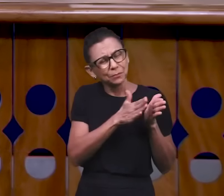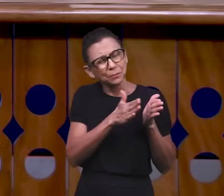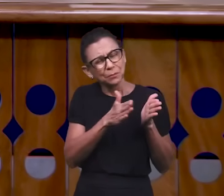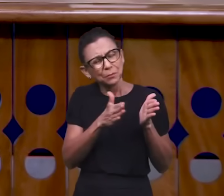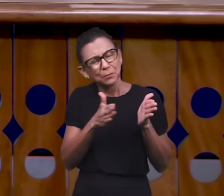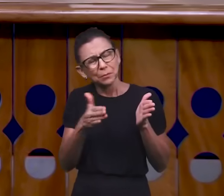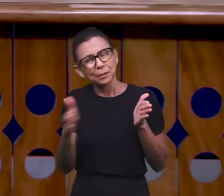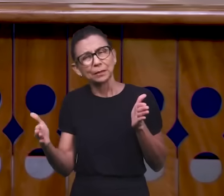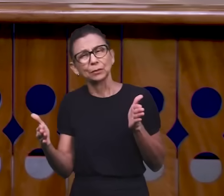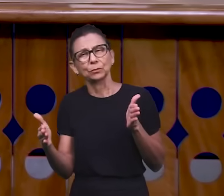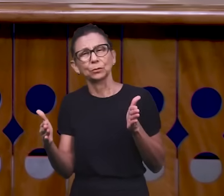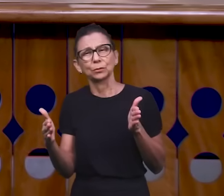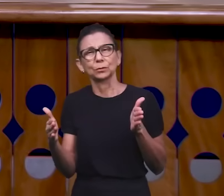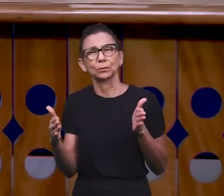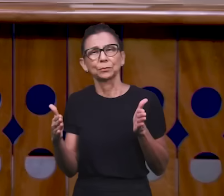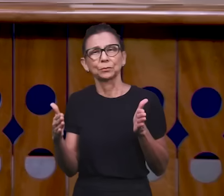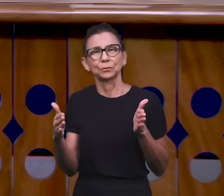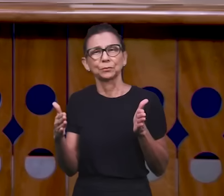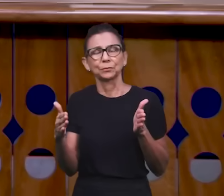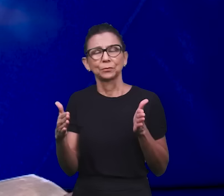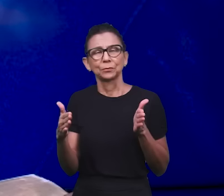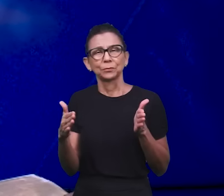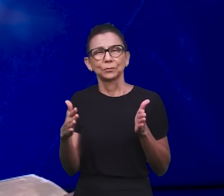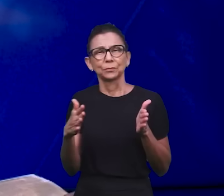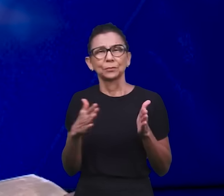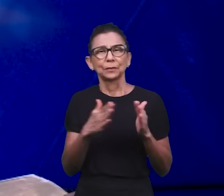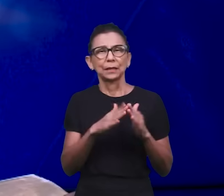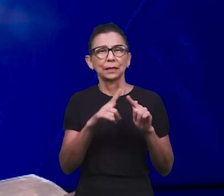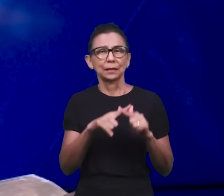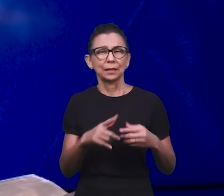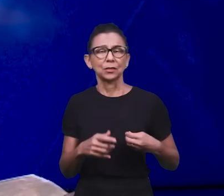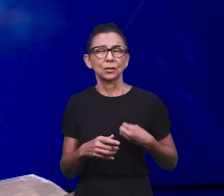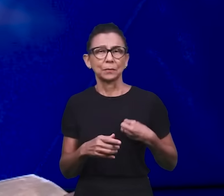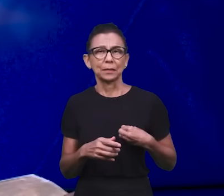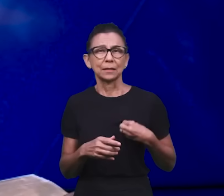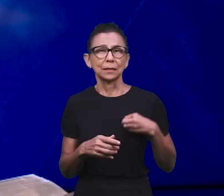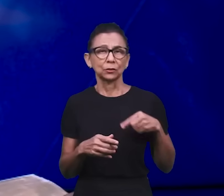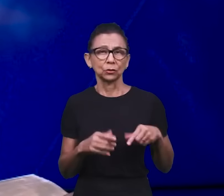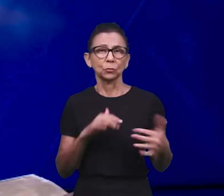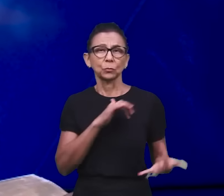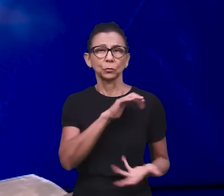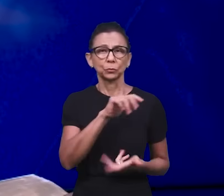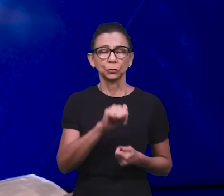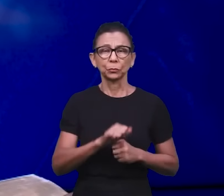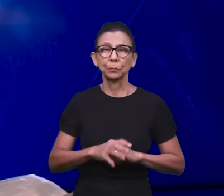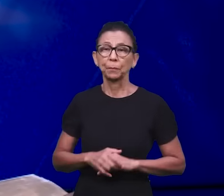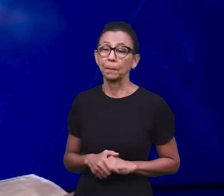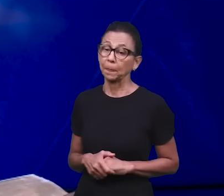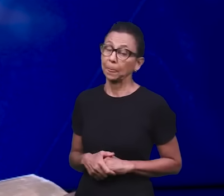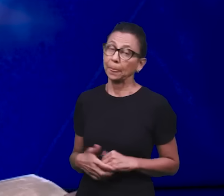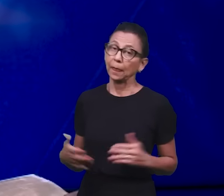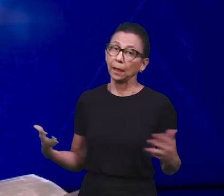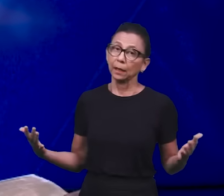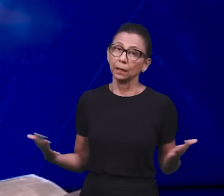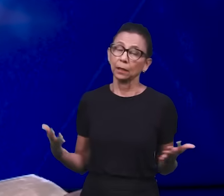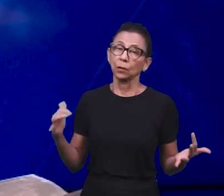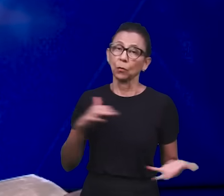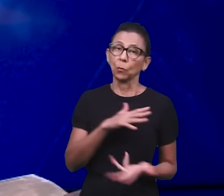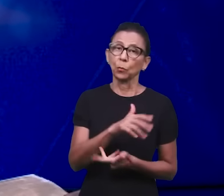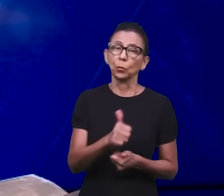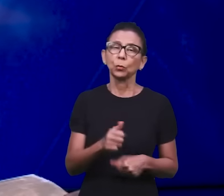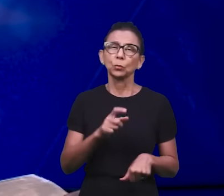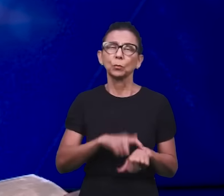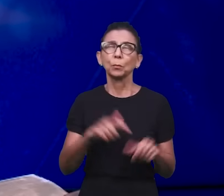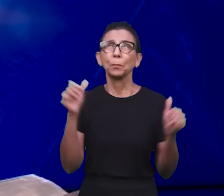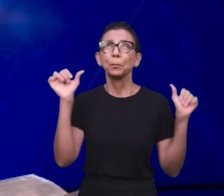épocas da existência da igreja. O mundo está vivendo o pior momento de sua história, ainda que